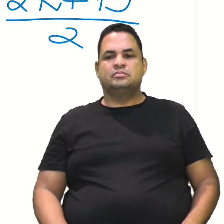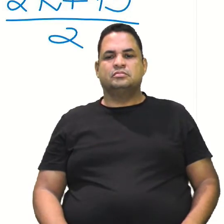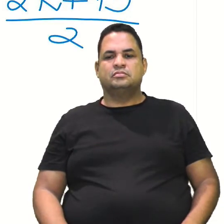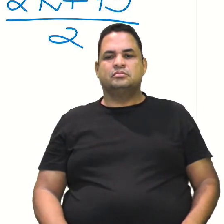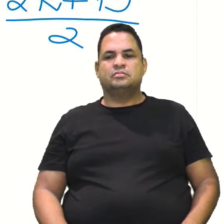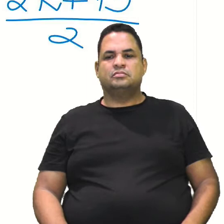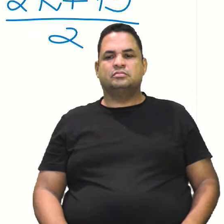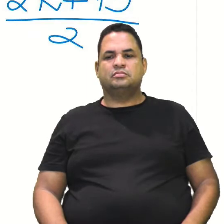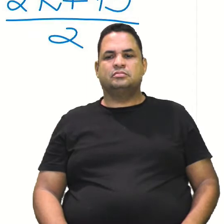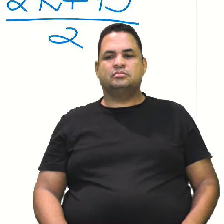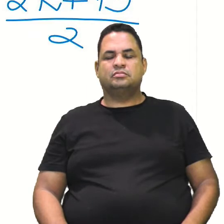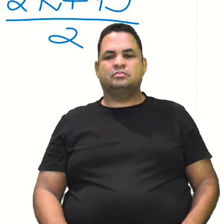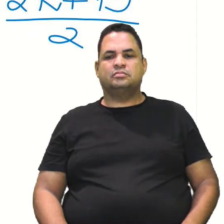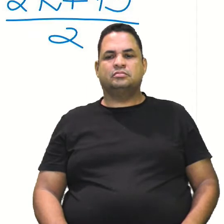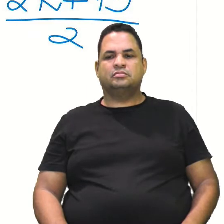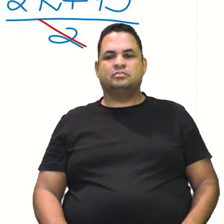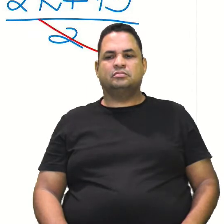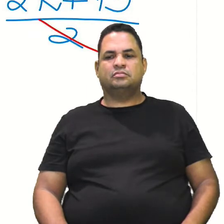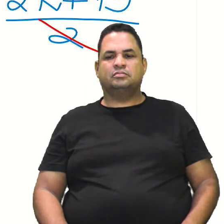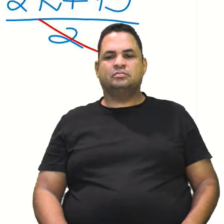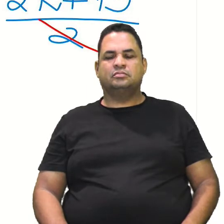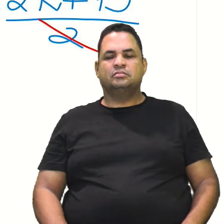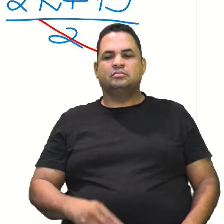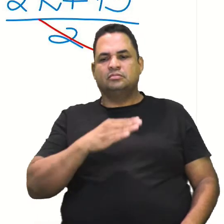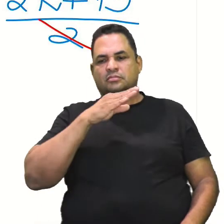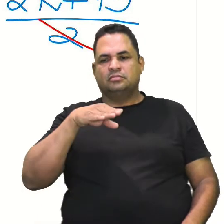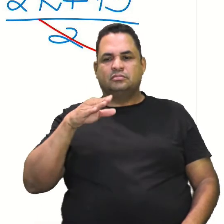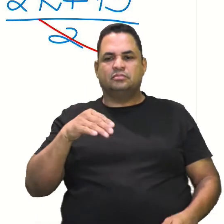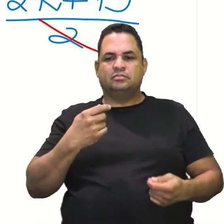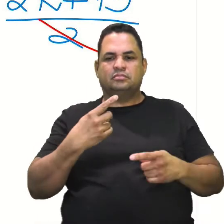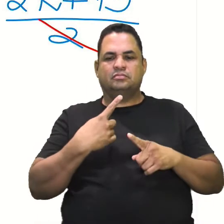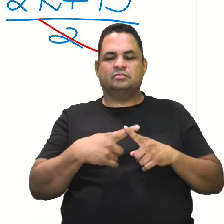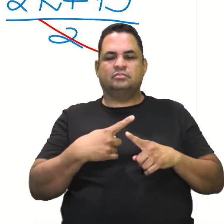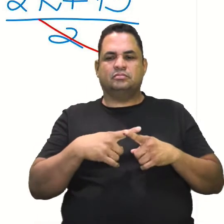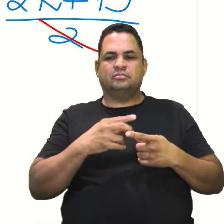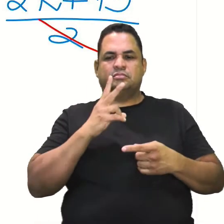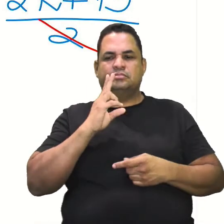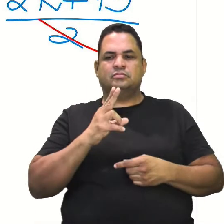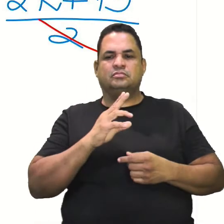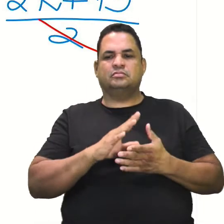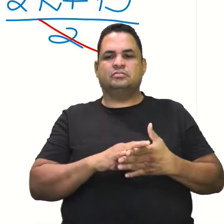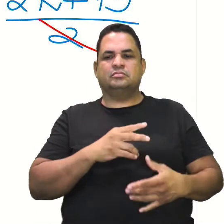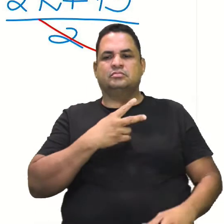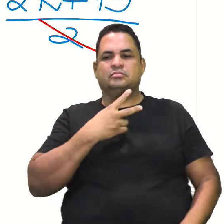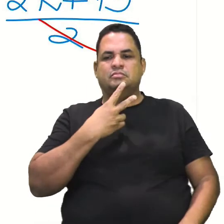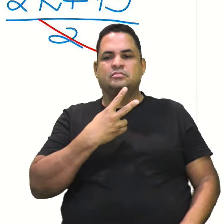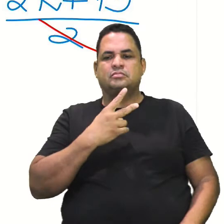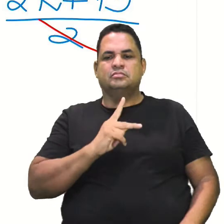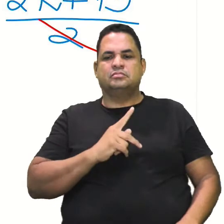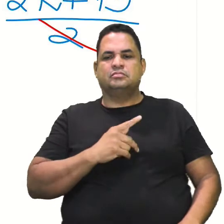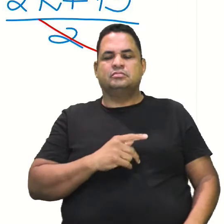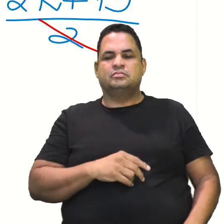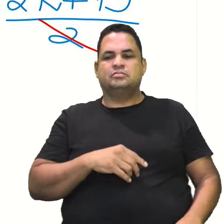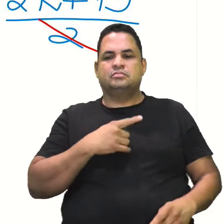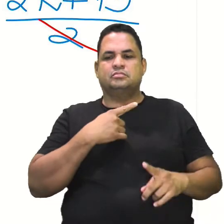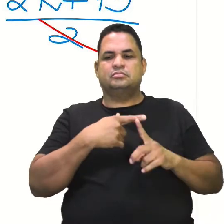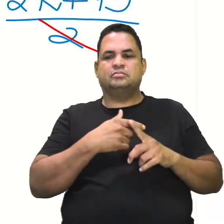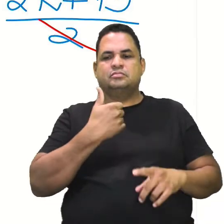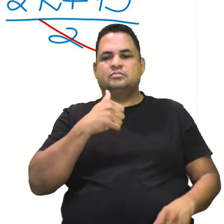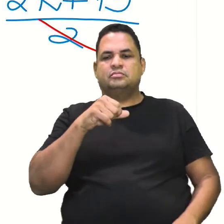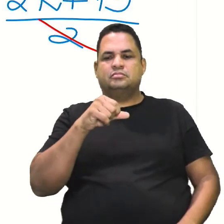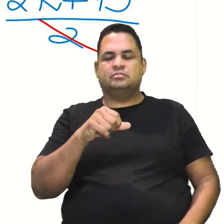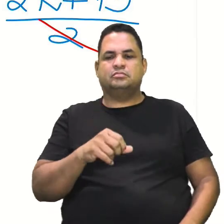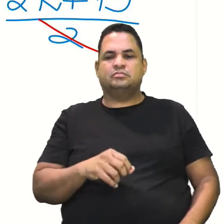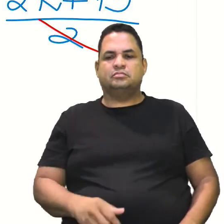Uou! Quase, hein? Aqui a gente pode cortar o denominador, porque é igual, né? Então, eu vou ficar com 2K mais